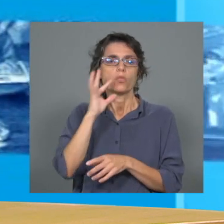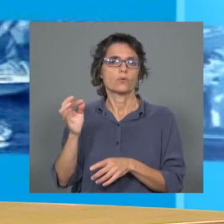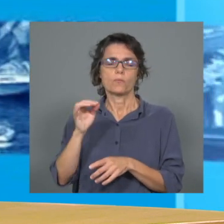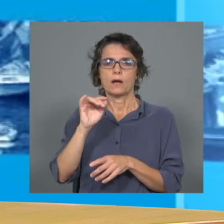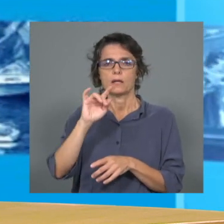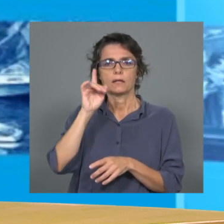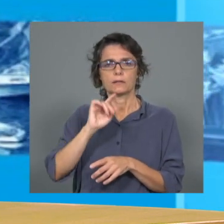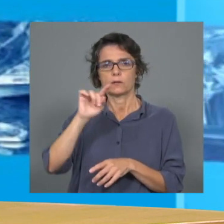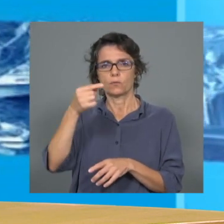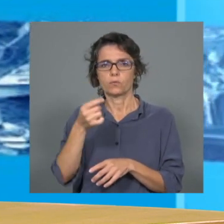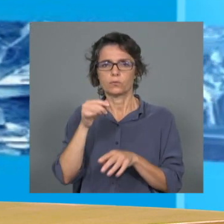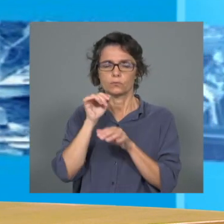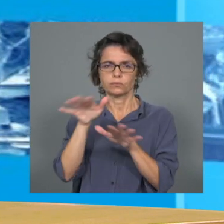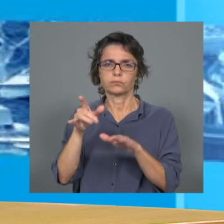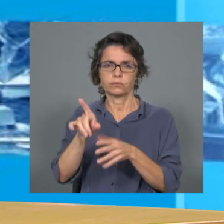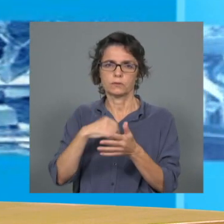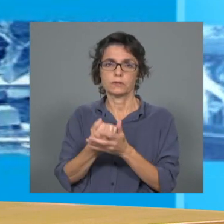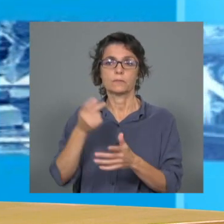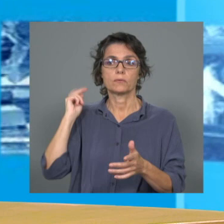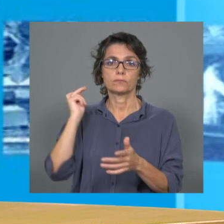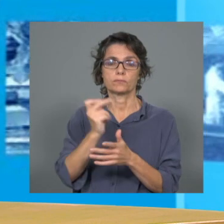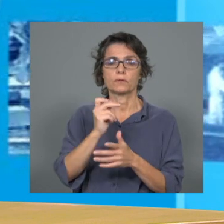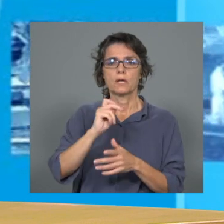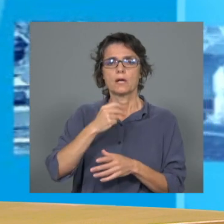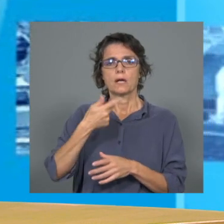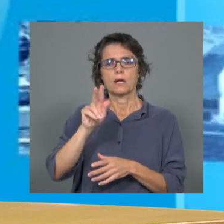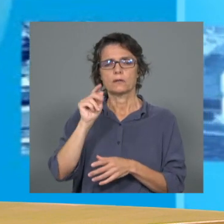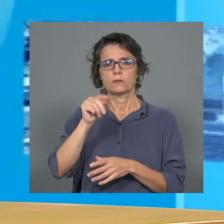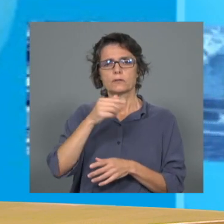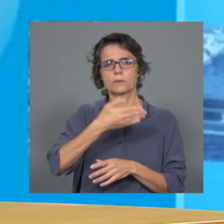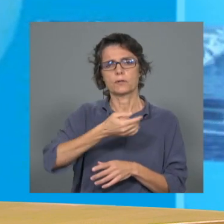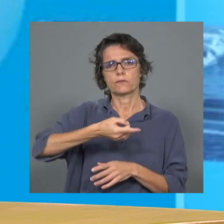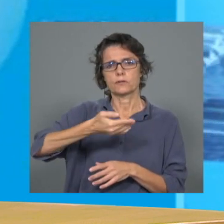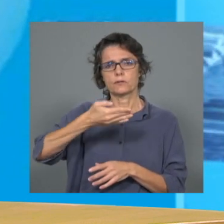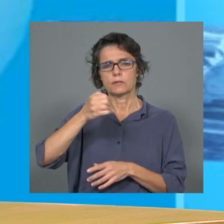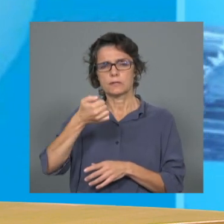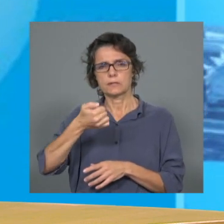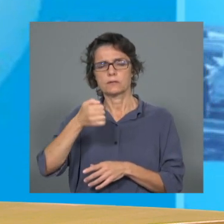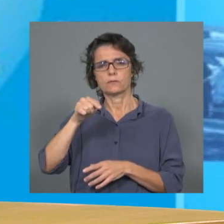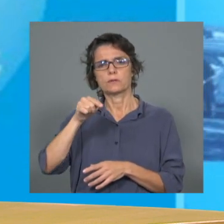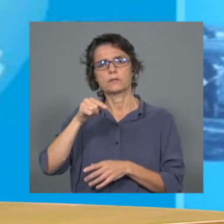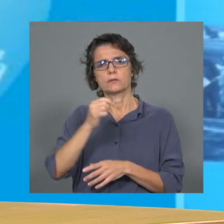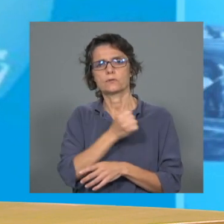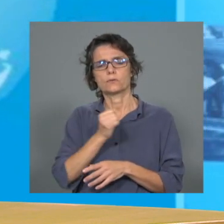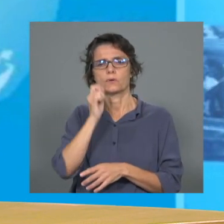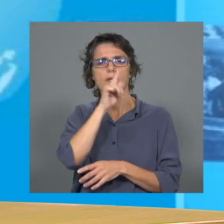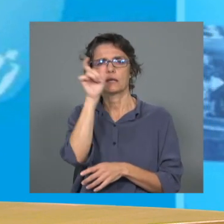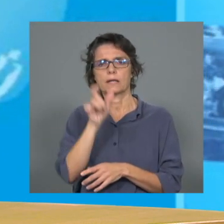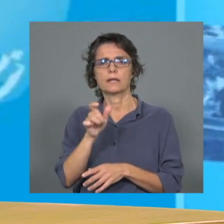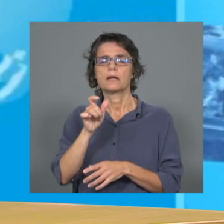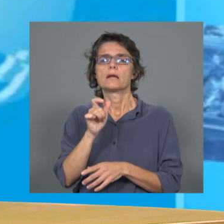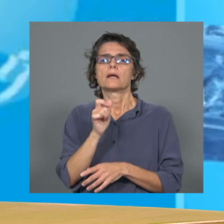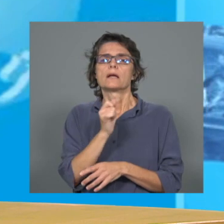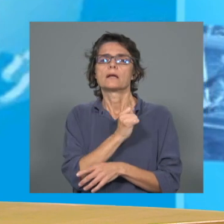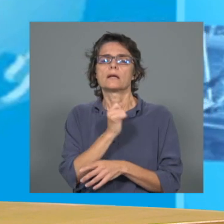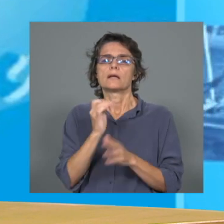tem perpetuado ao longo destes 100 anos. O jornal só em 1975 é que passou para a propriedade propriedade do Santuário de Fátima, mas na verdade